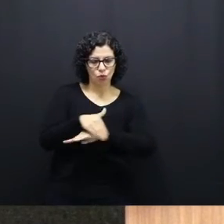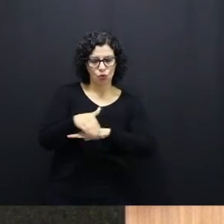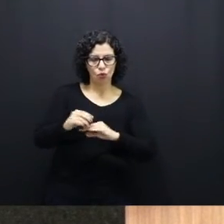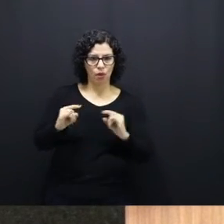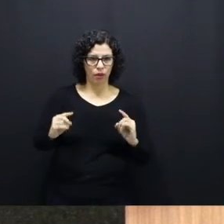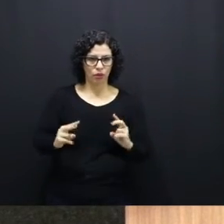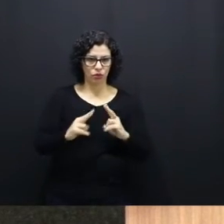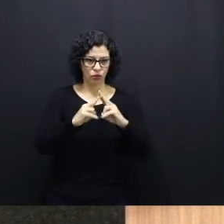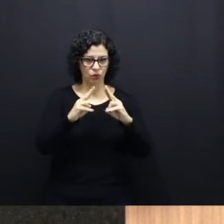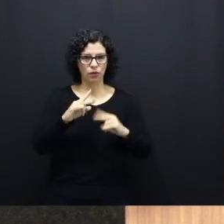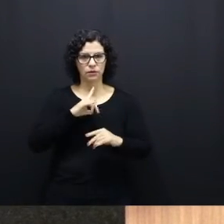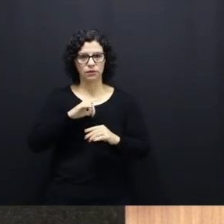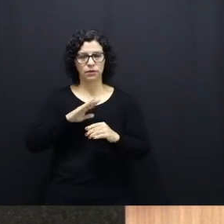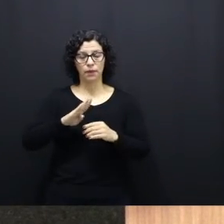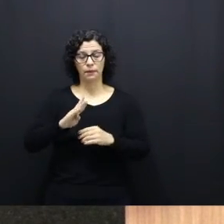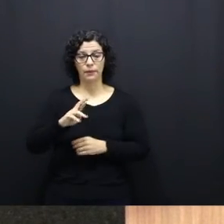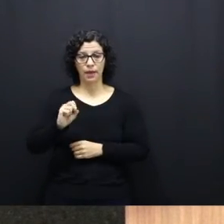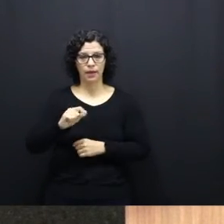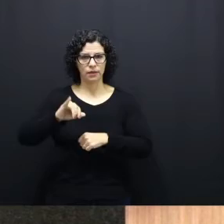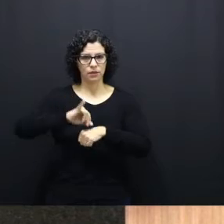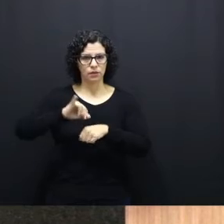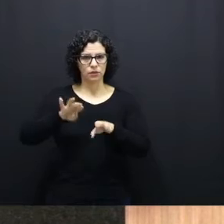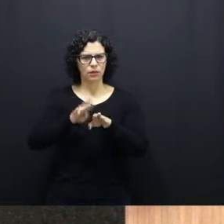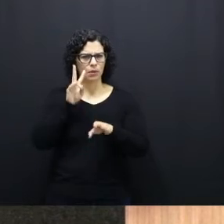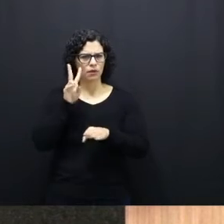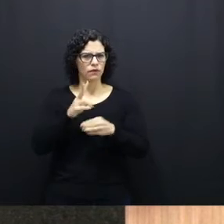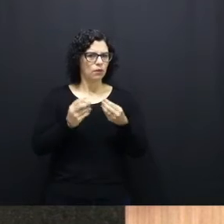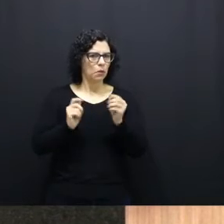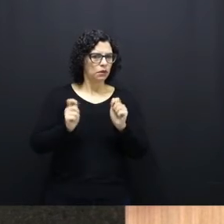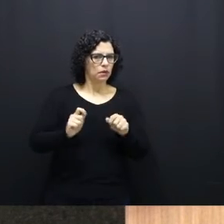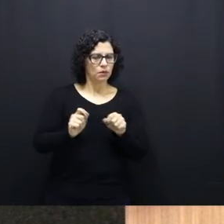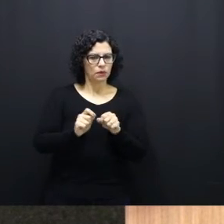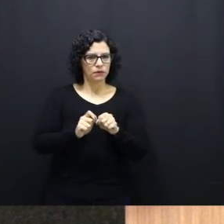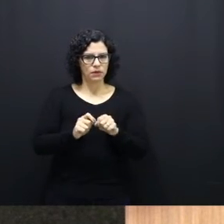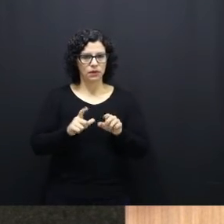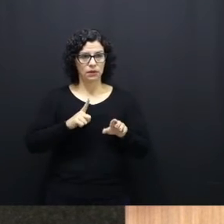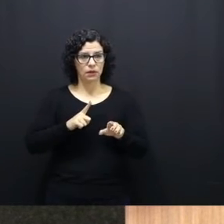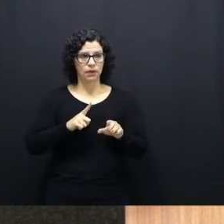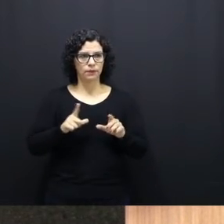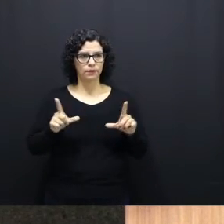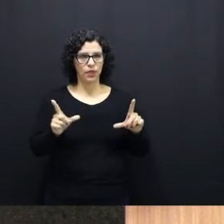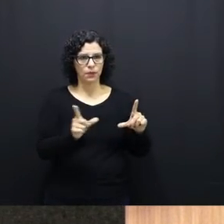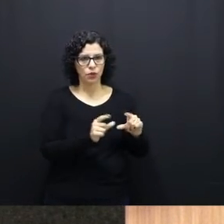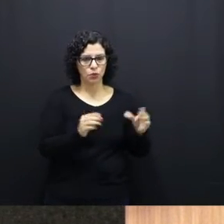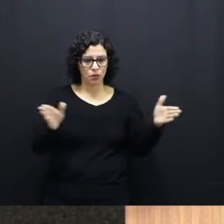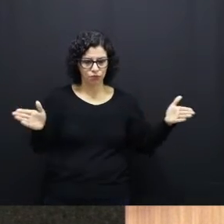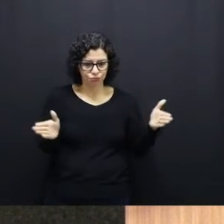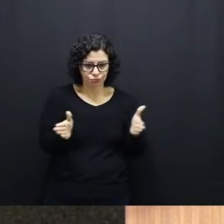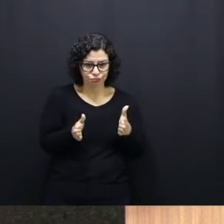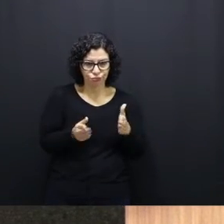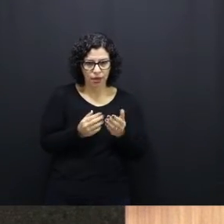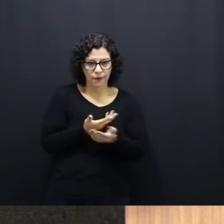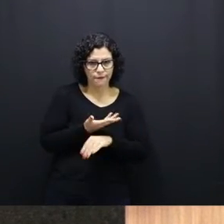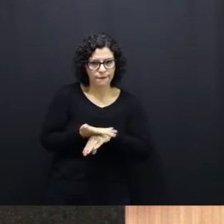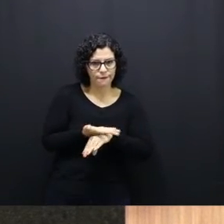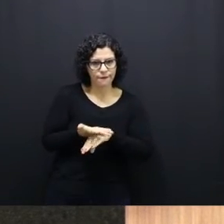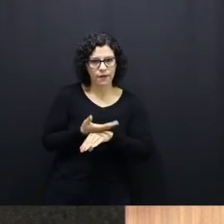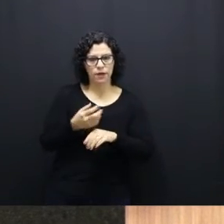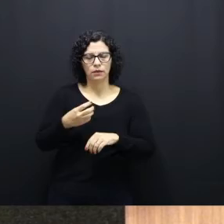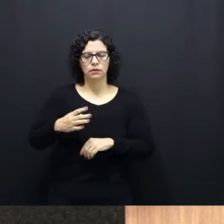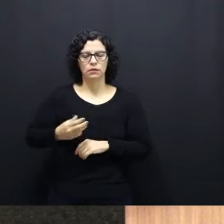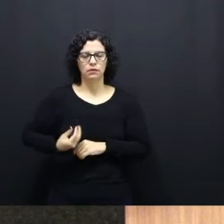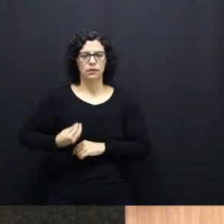das Torres no bairro Braga e centro para verificar a possibilidade de rikudo canteiro Central no trecho entre os